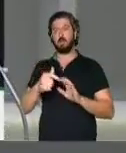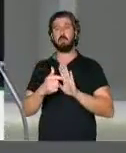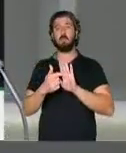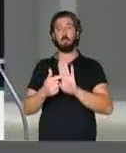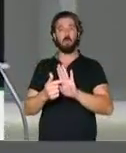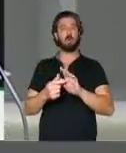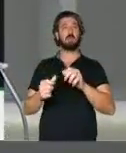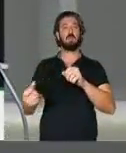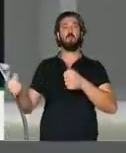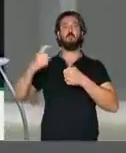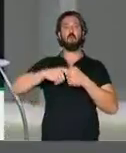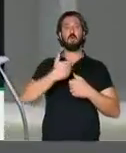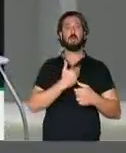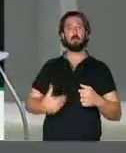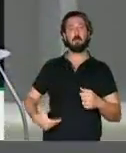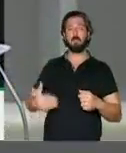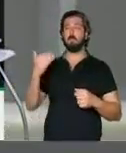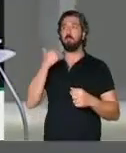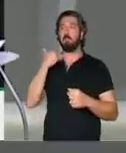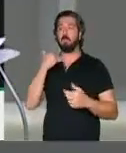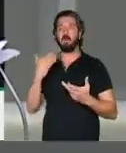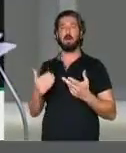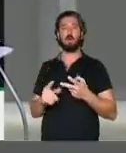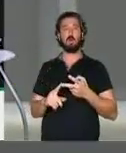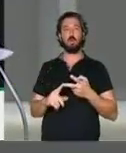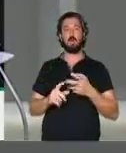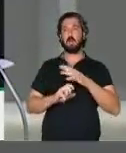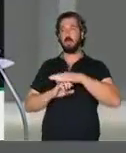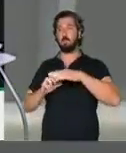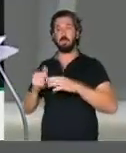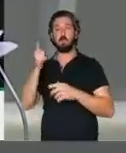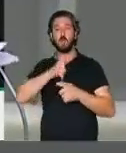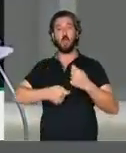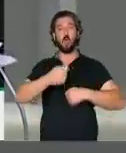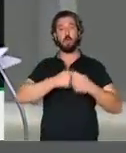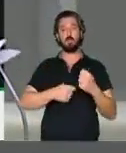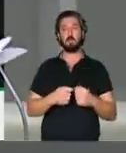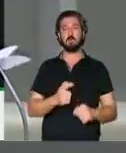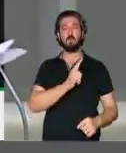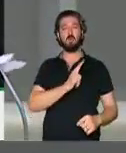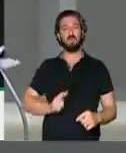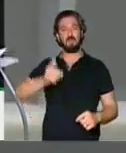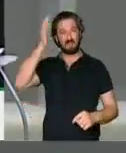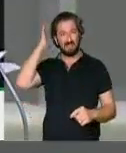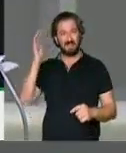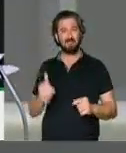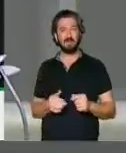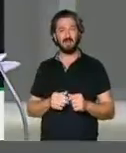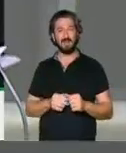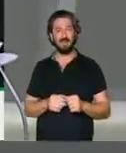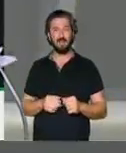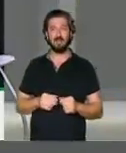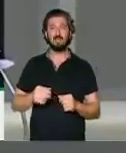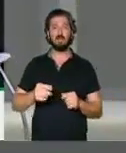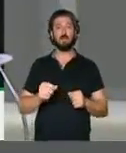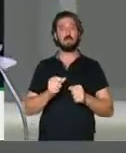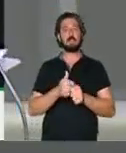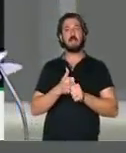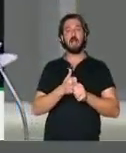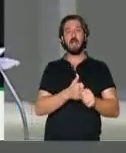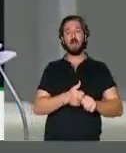reestatiza bancos e empresas para recuperar sua economia, o governo Temer segue o